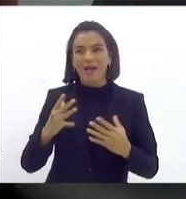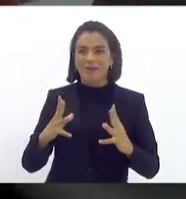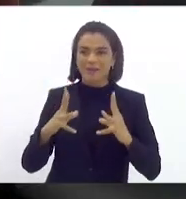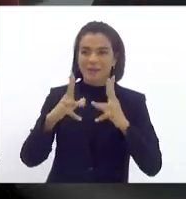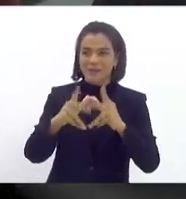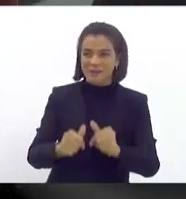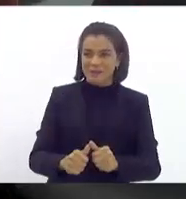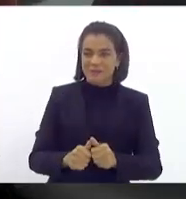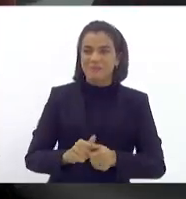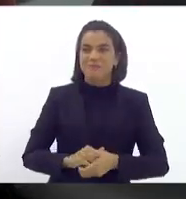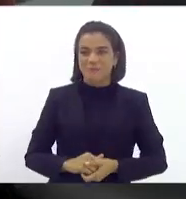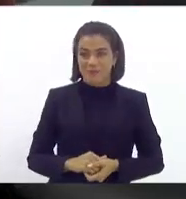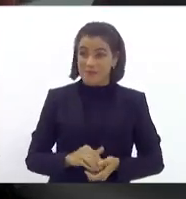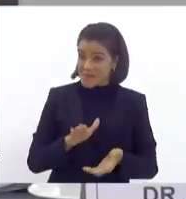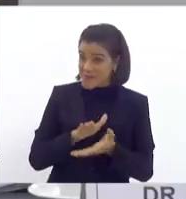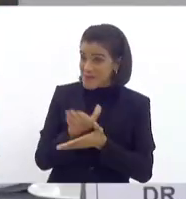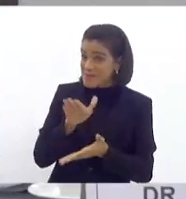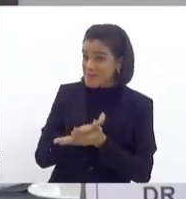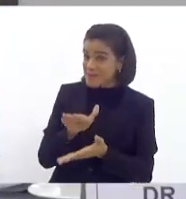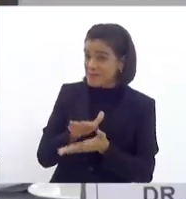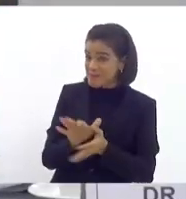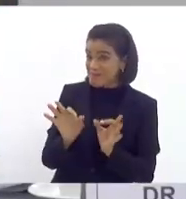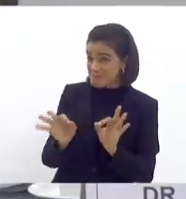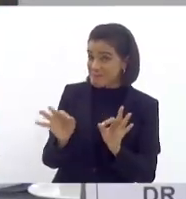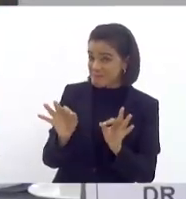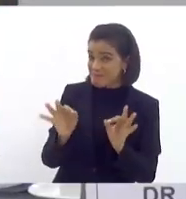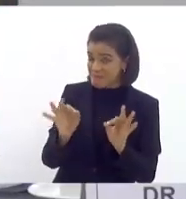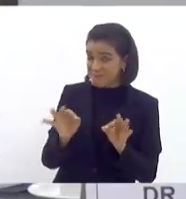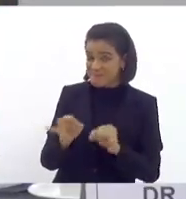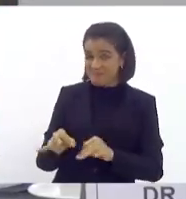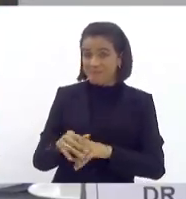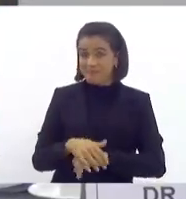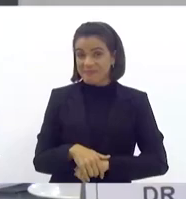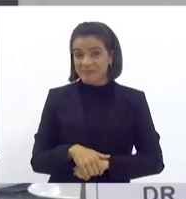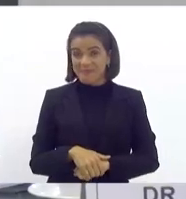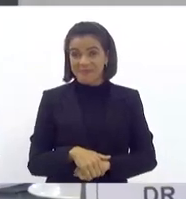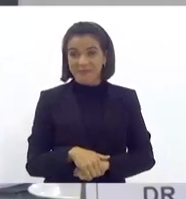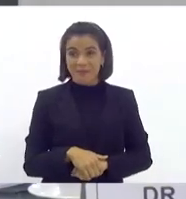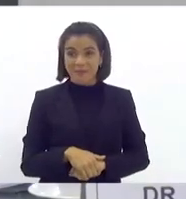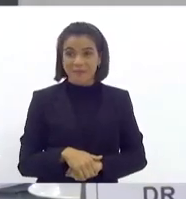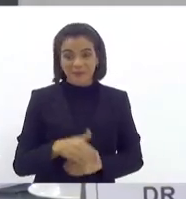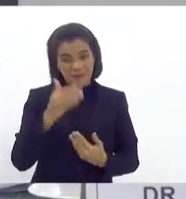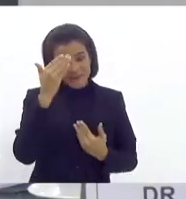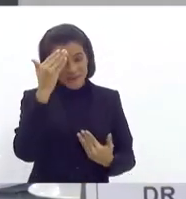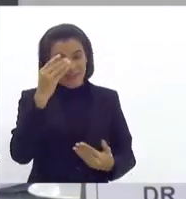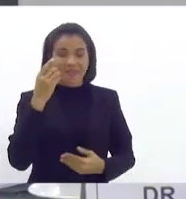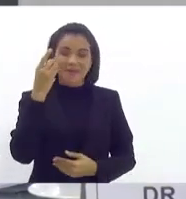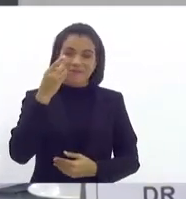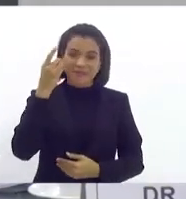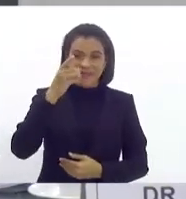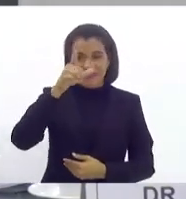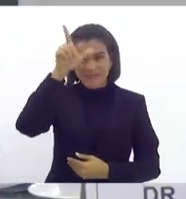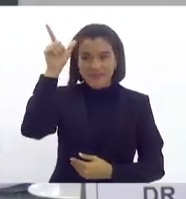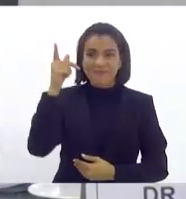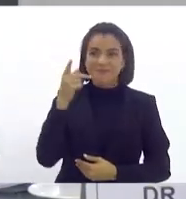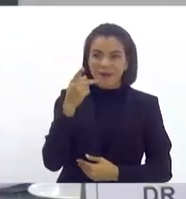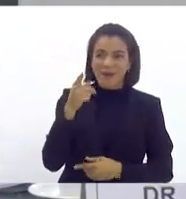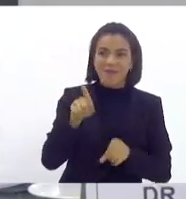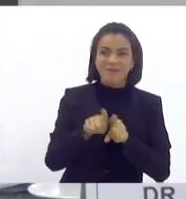aceito. E vai ser publicado, tá? Com a anuência de Vossa Excelência, vai ser publicado o relatório. Obrigado, deputado Luiz Paulo, deputado Mink.